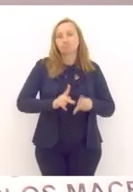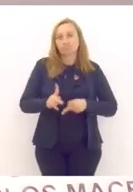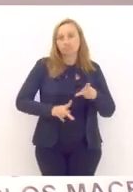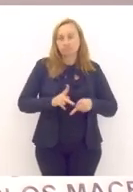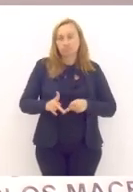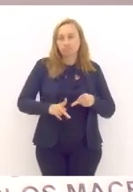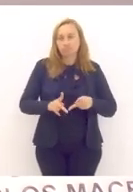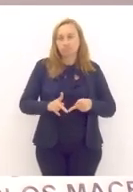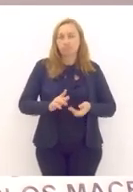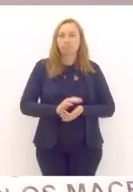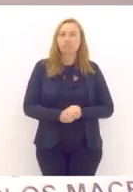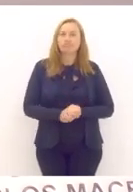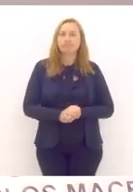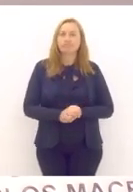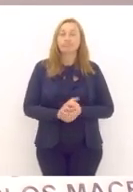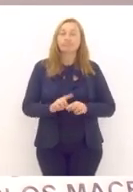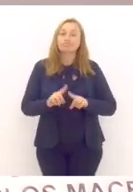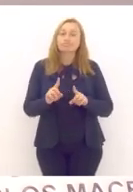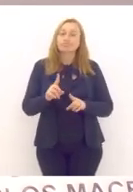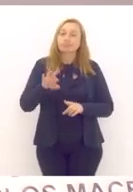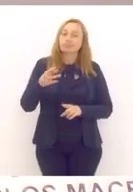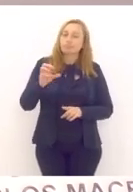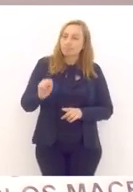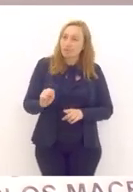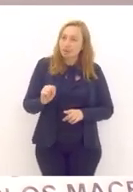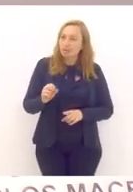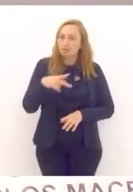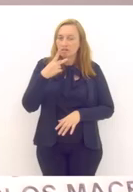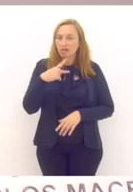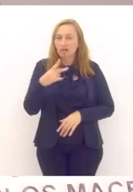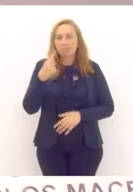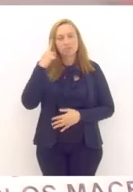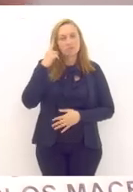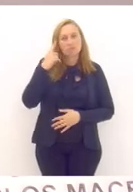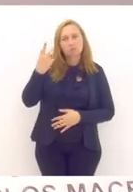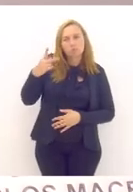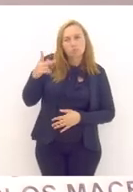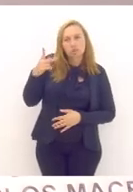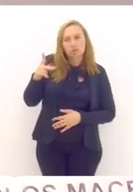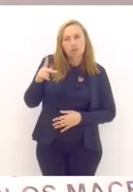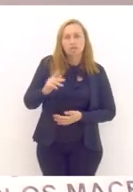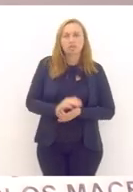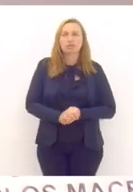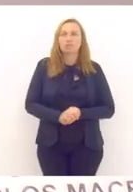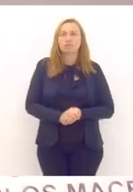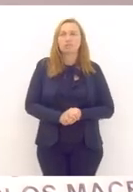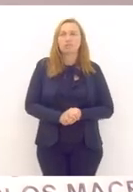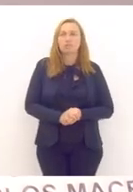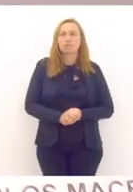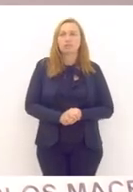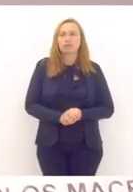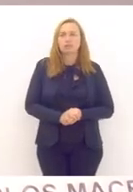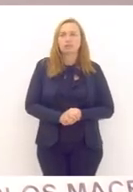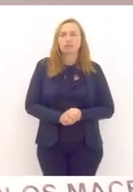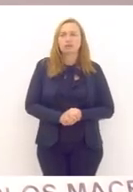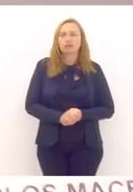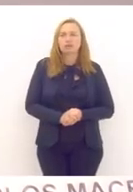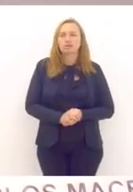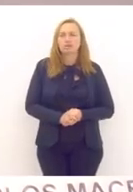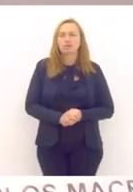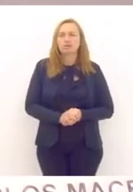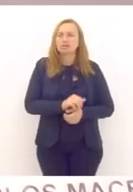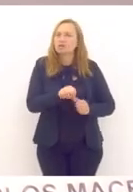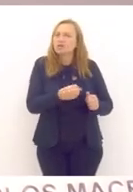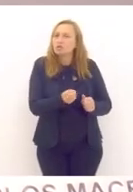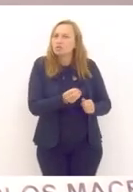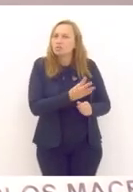o contribuinte. Marcos Pereira dizia que a expectativa dele não era de que essa reforma